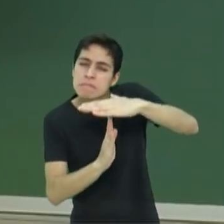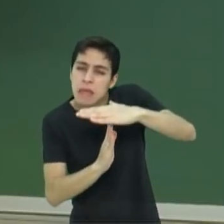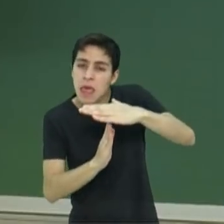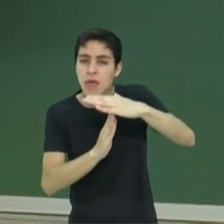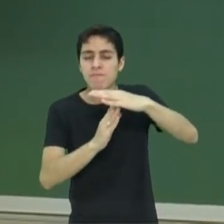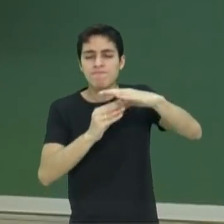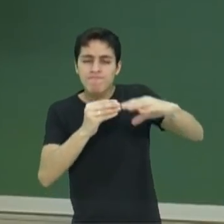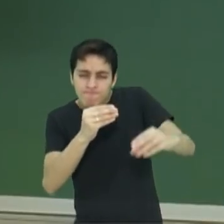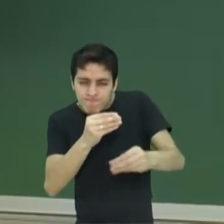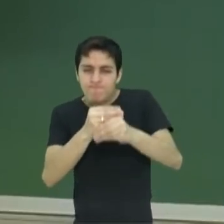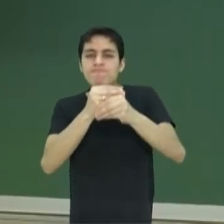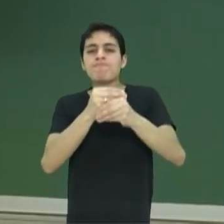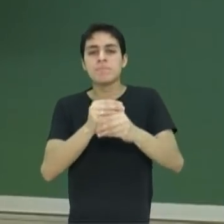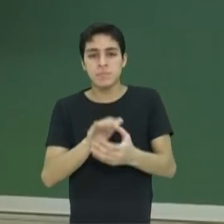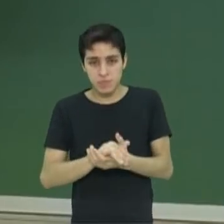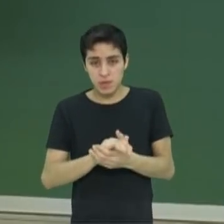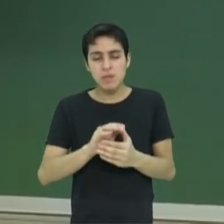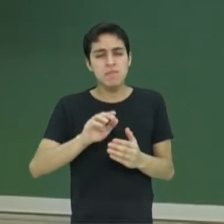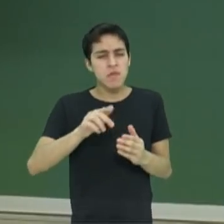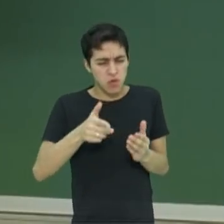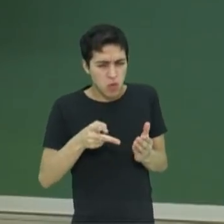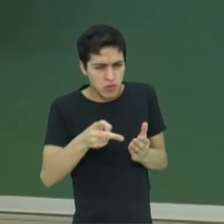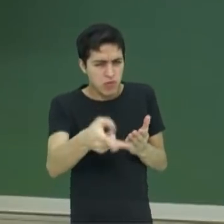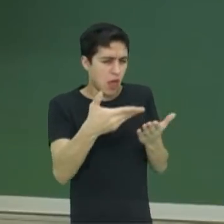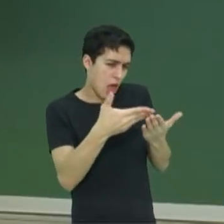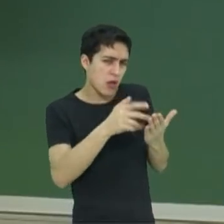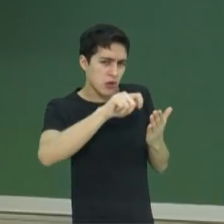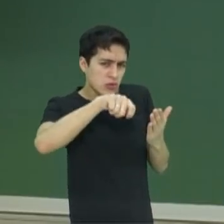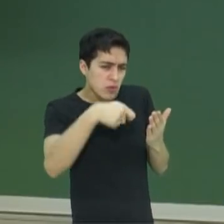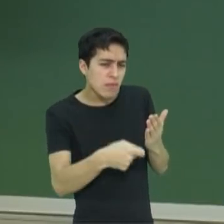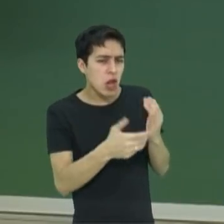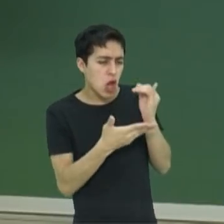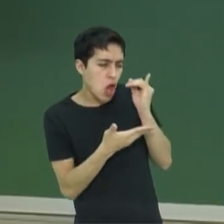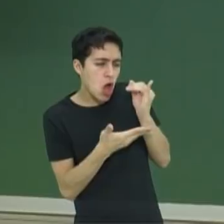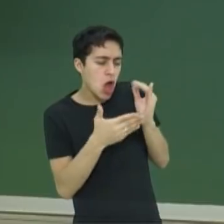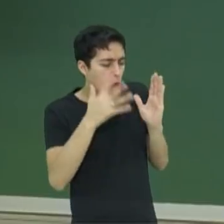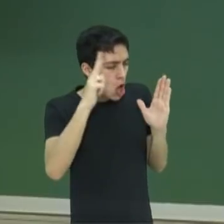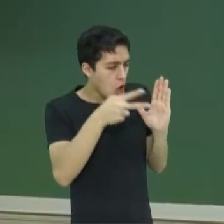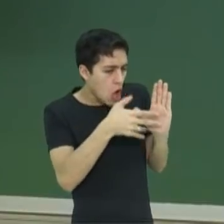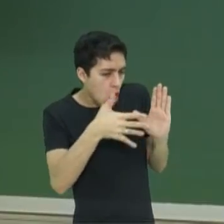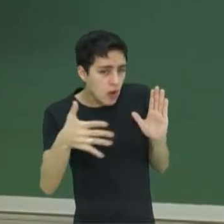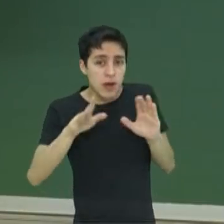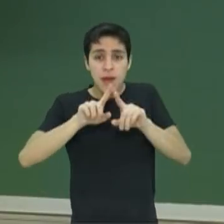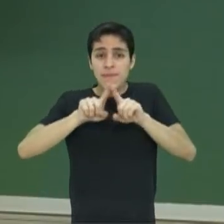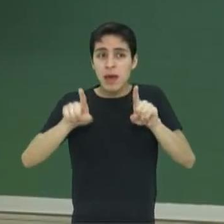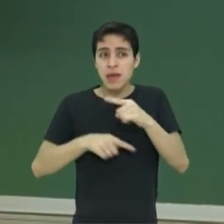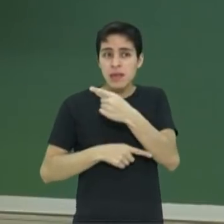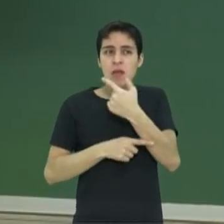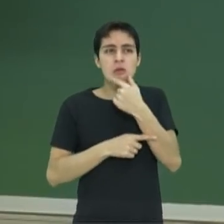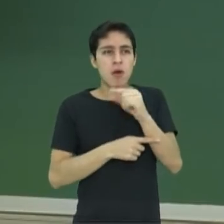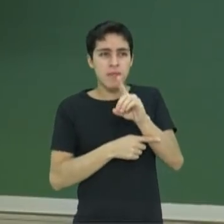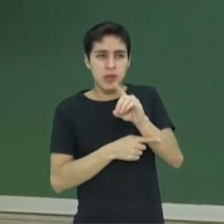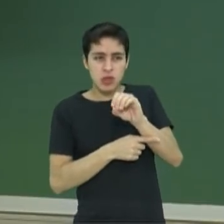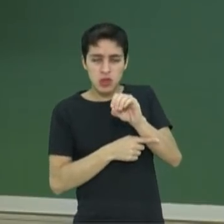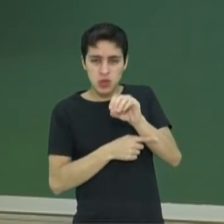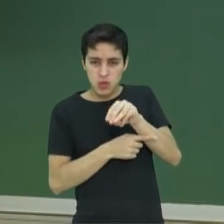mais algumas aulas sobre a crônica, mas já adianto, Domingos Pellegrini é um autor paranaense,